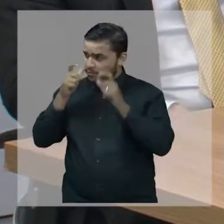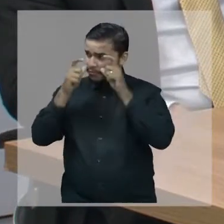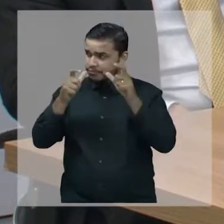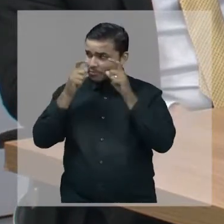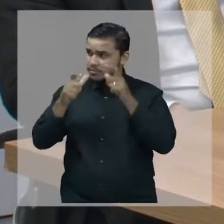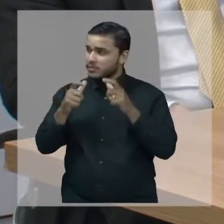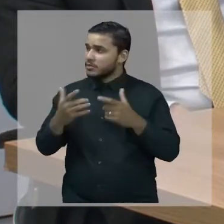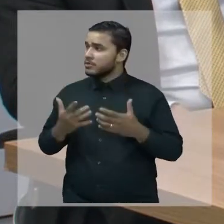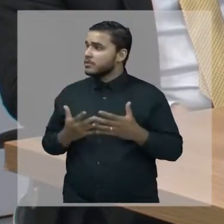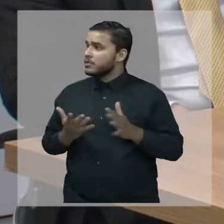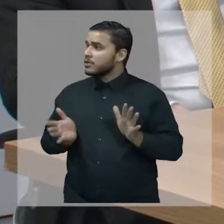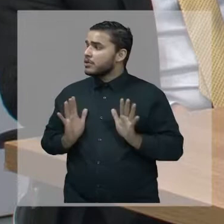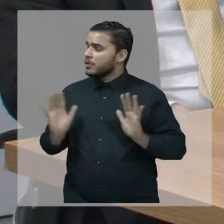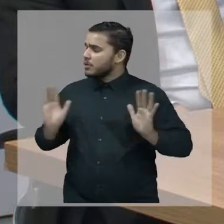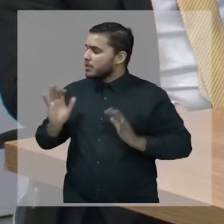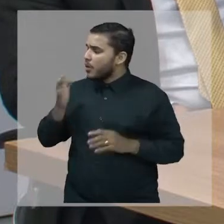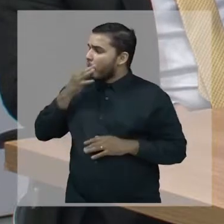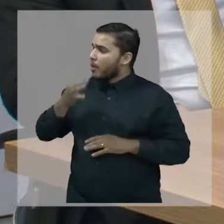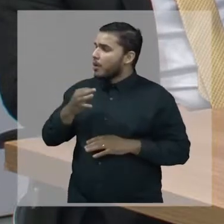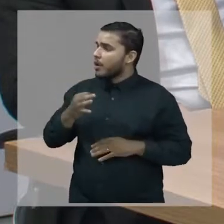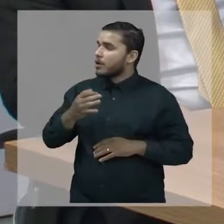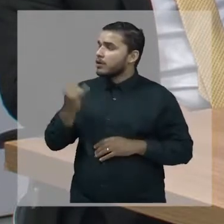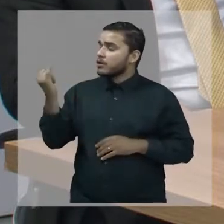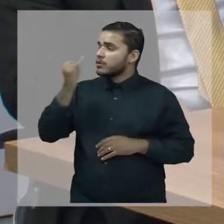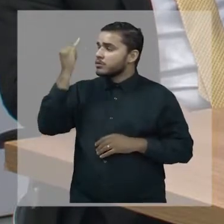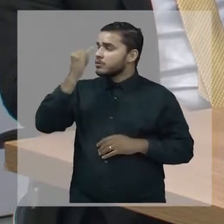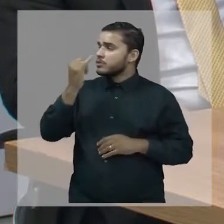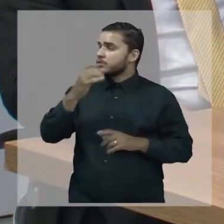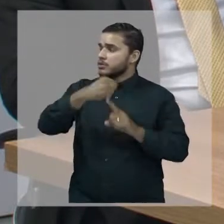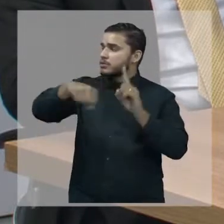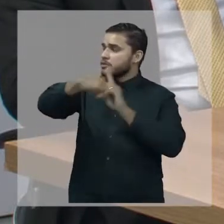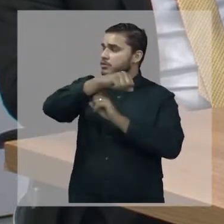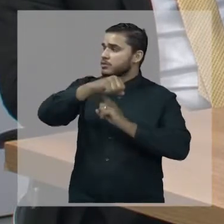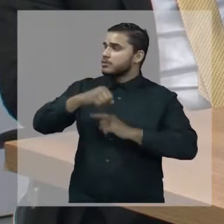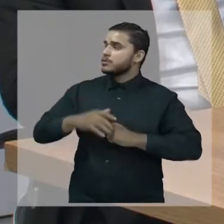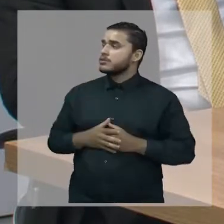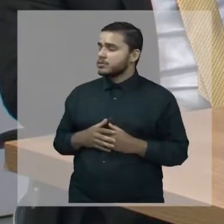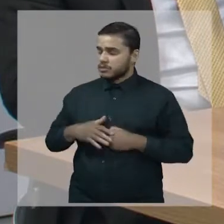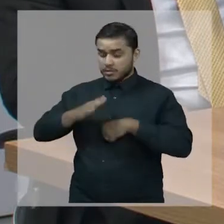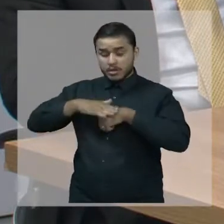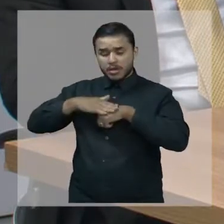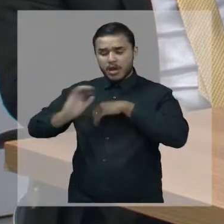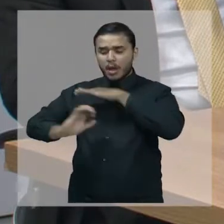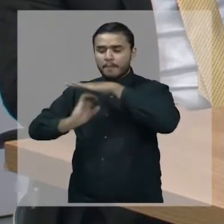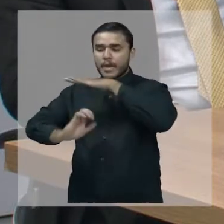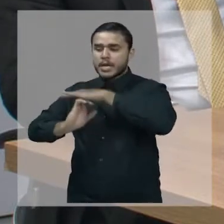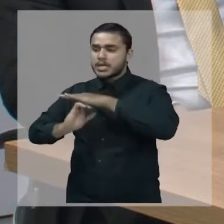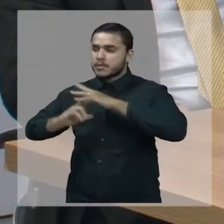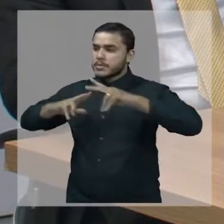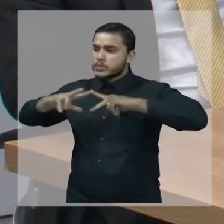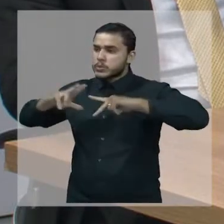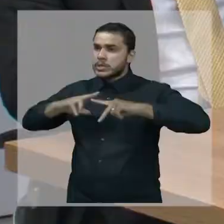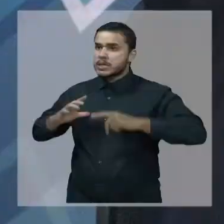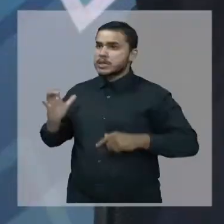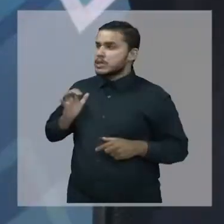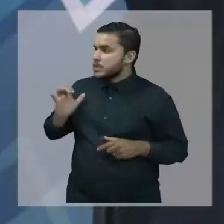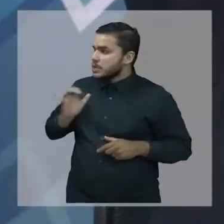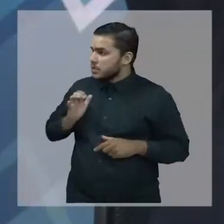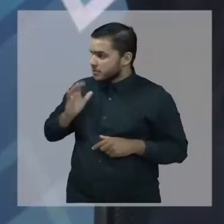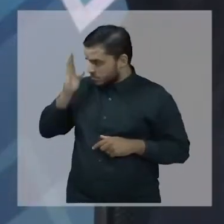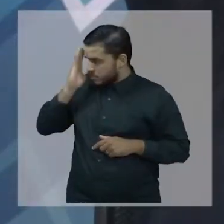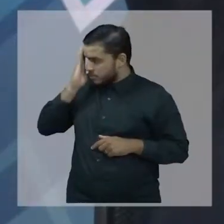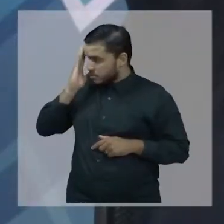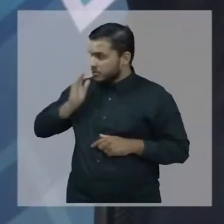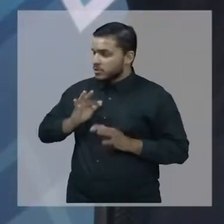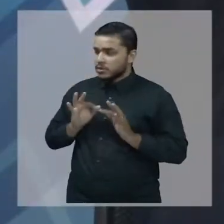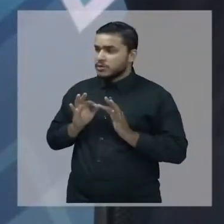sociedade ou o povo está passando fome, isso é absolutamente irrelevante. Ou seja, o mercado tem uma com a sua autonomia. Né? Ou